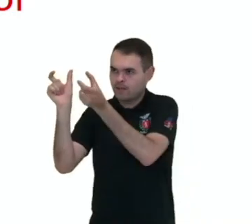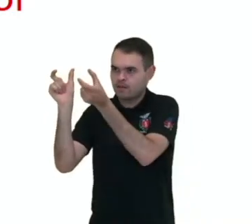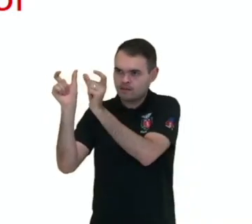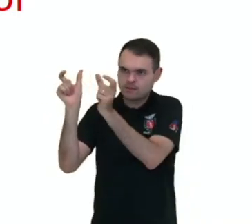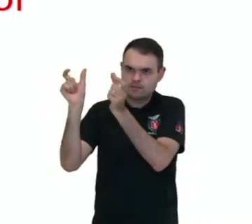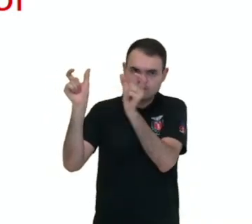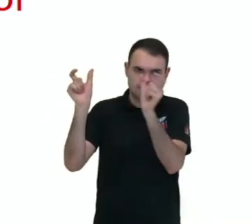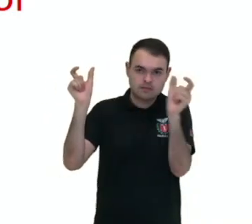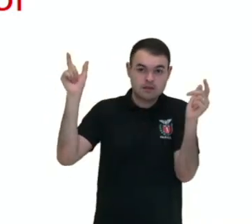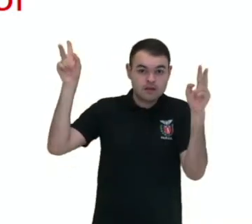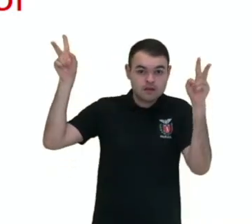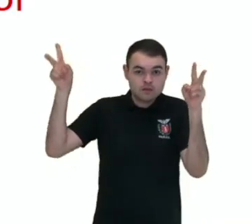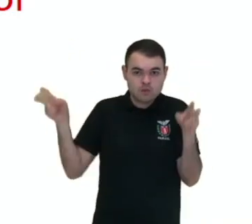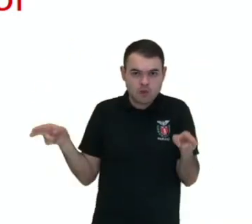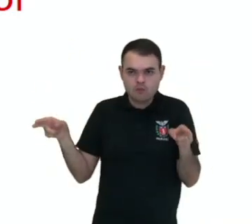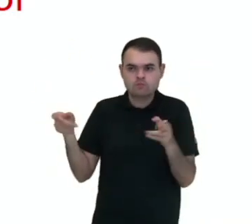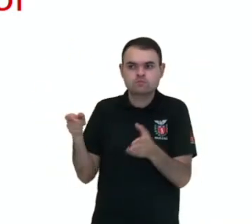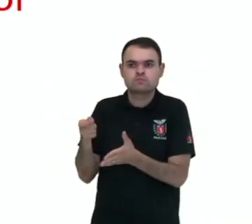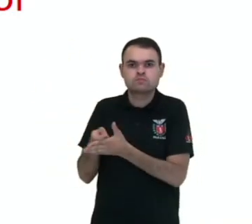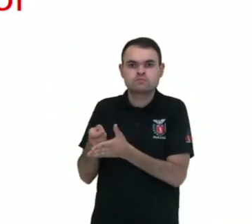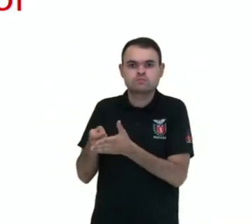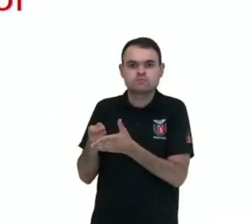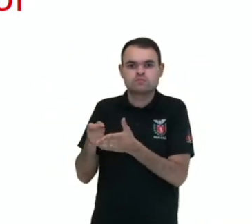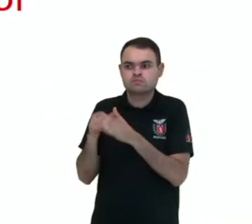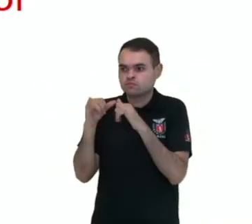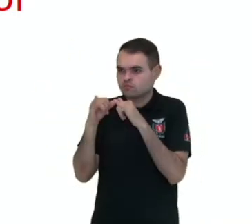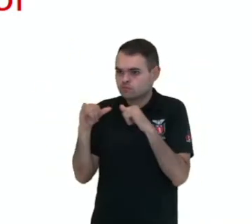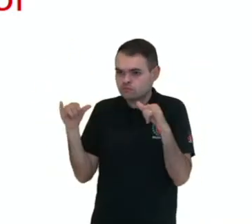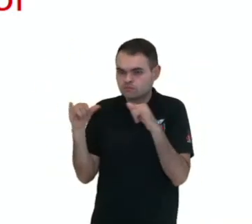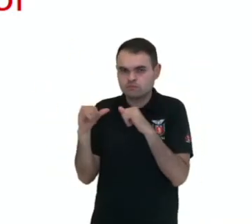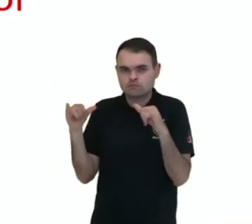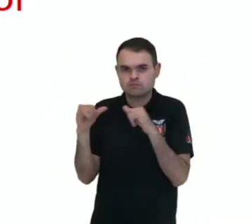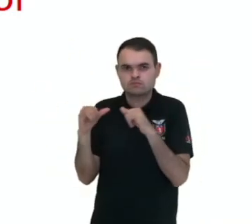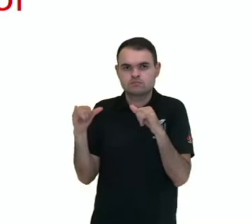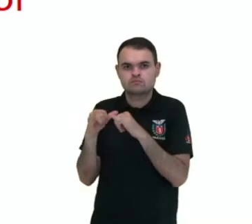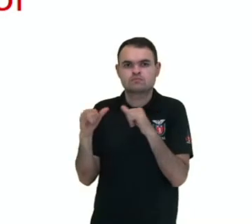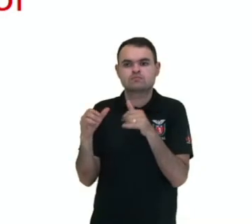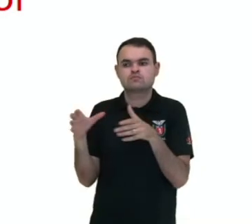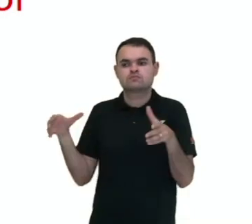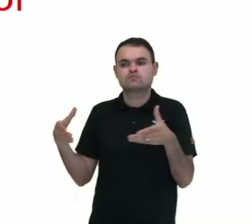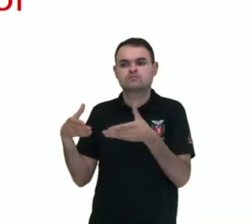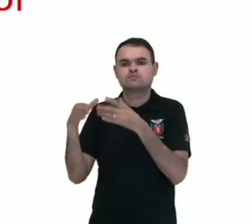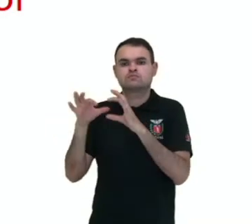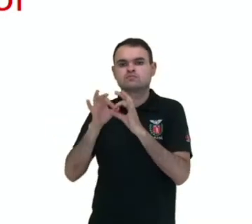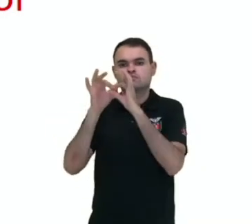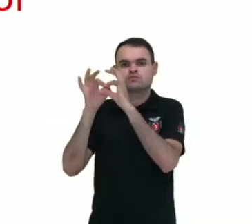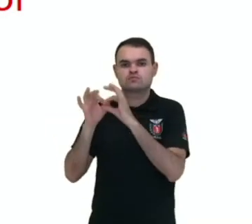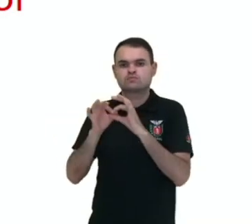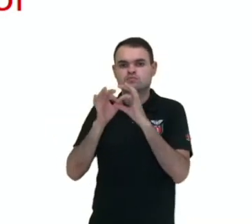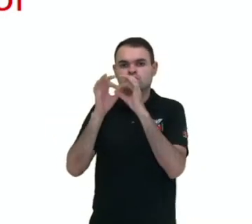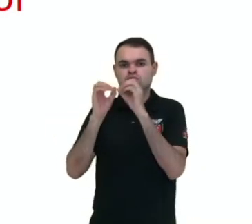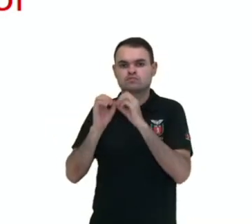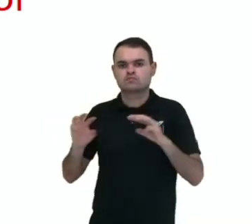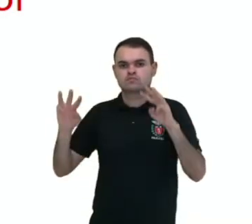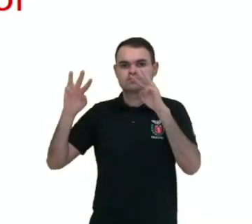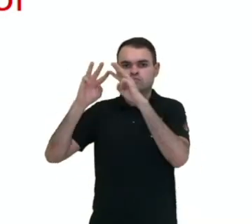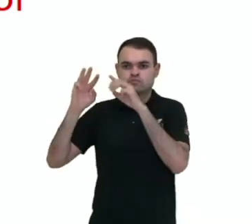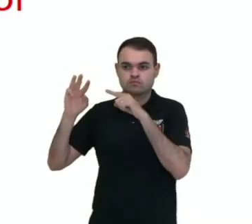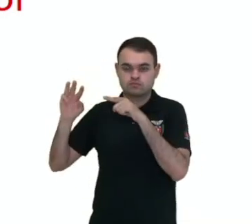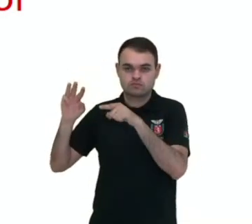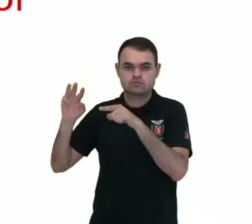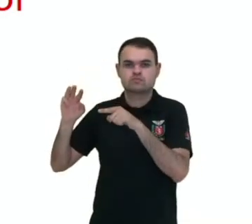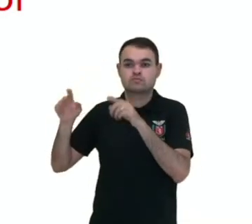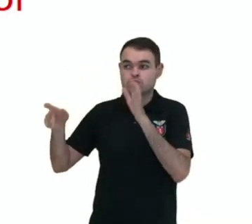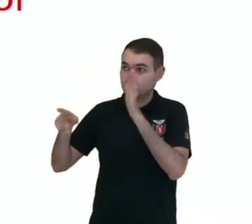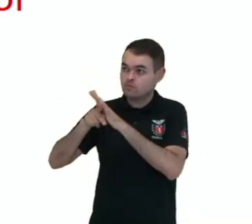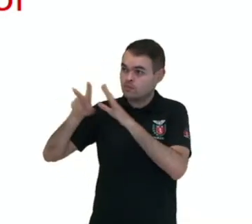palavra, da advertência realizada pela Agência das Nações Unidas para os Refugiados, Acnur. Então,